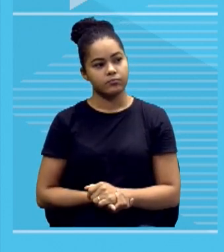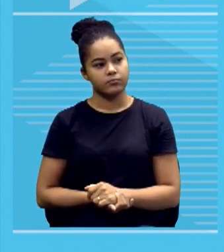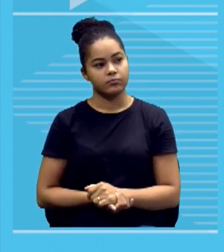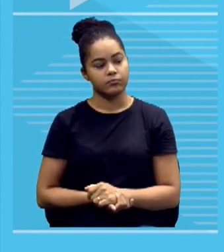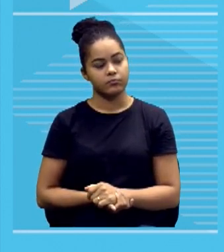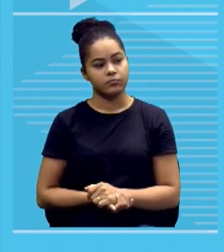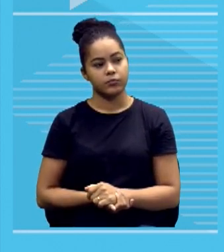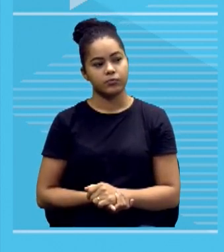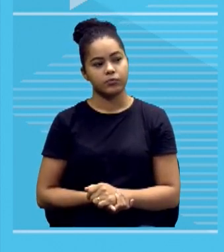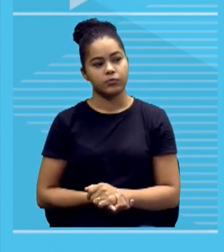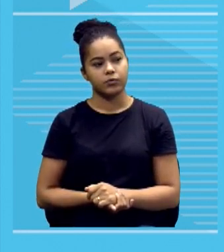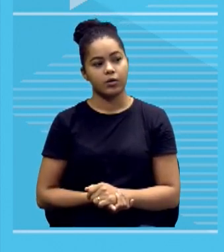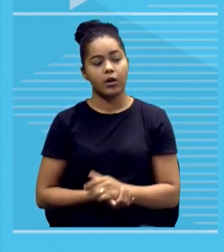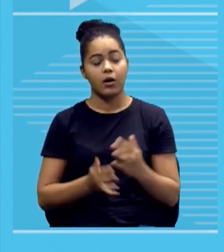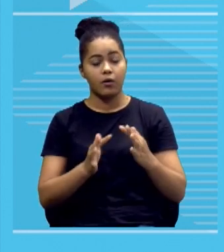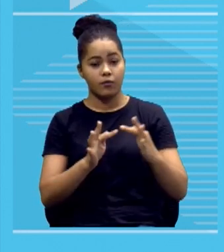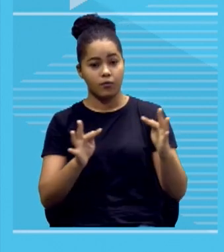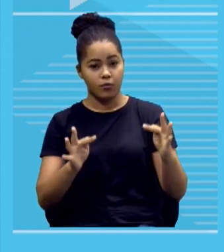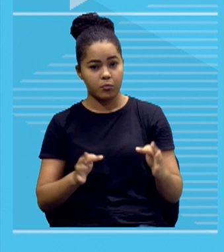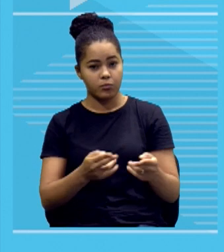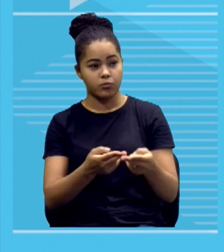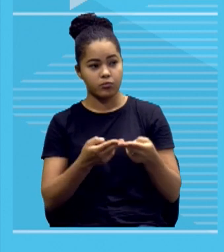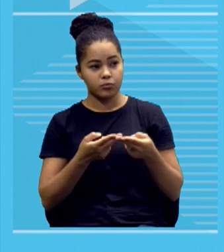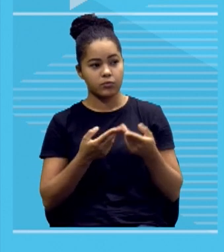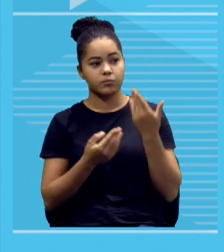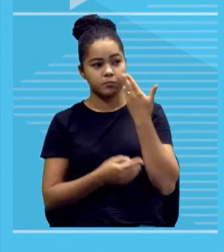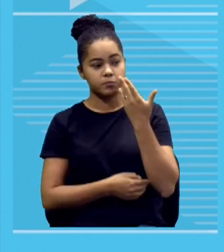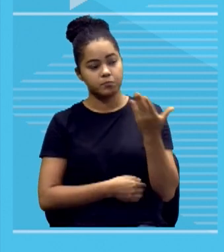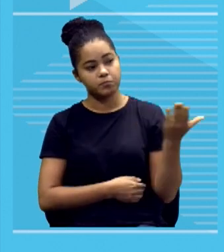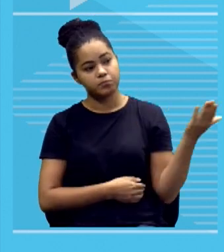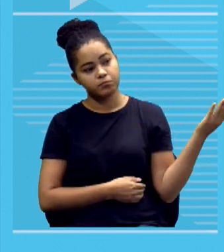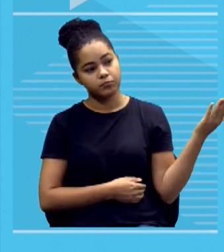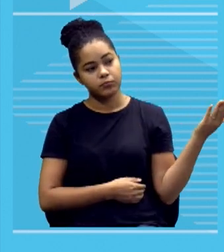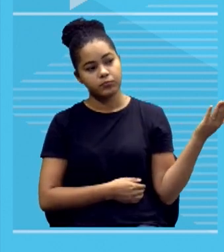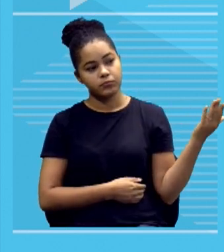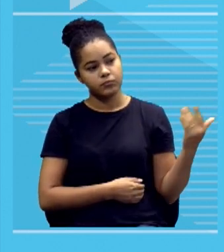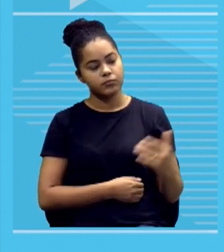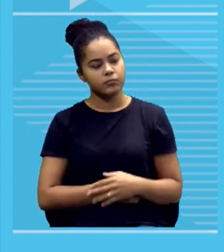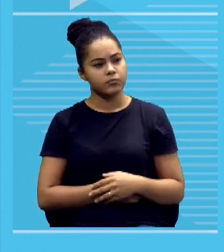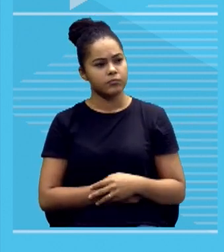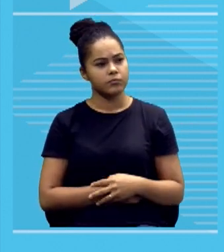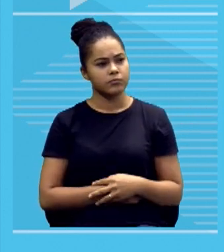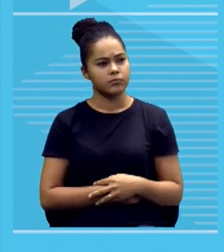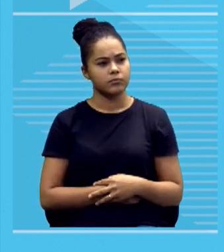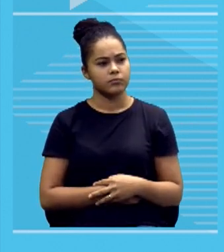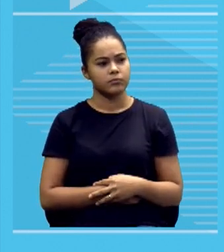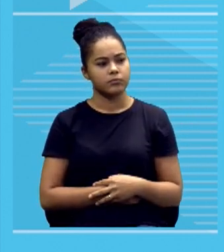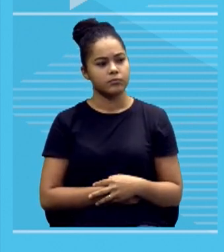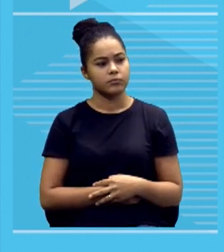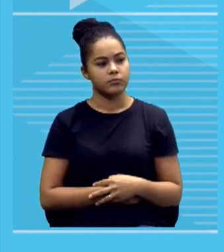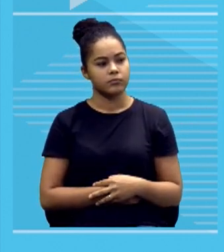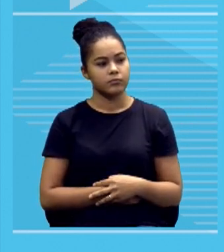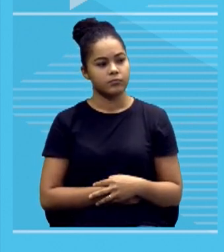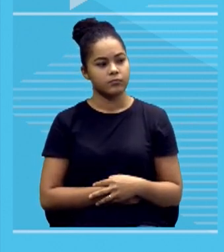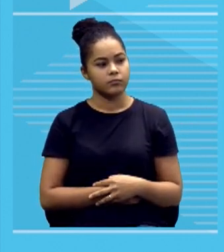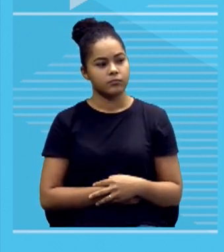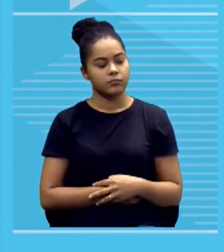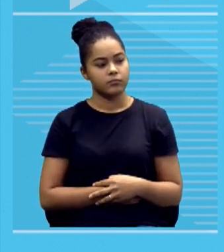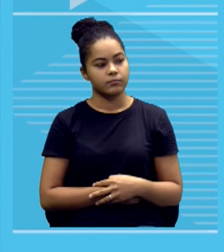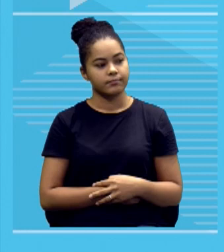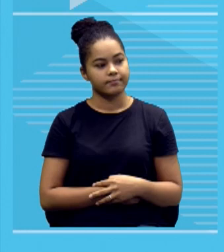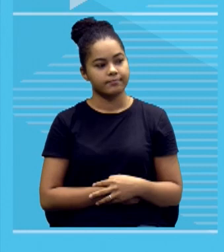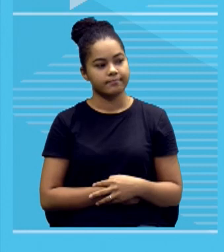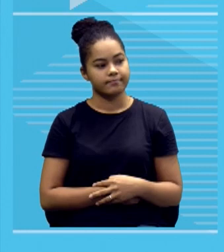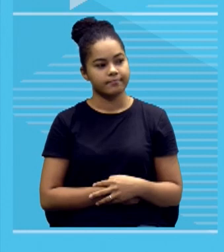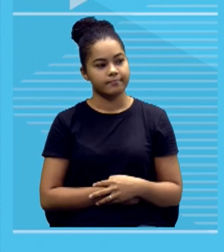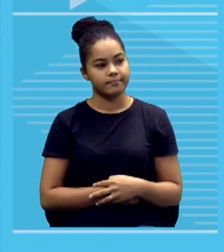força eletromotriz é igual a 20 mais 5 vezes R. Só que no primeiro passo da questão, eu descobri